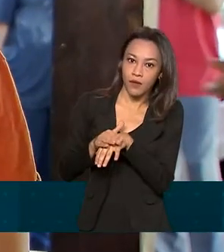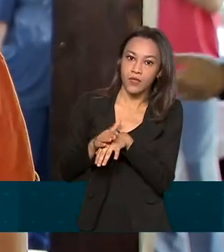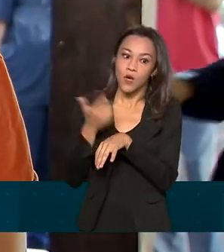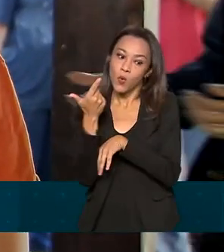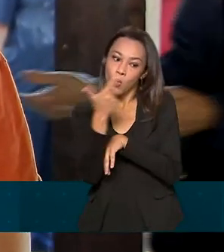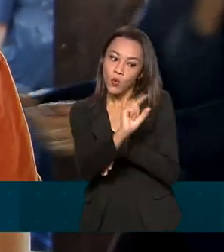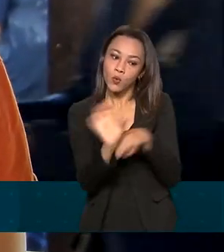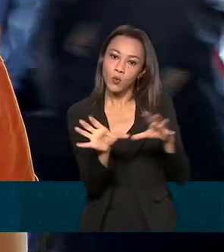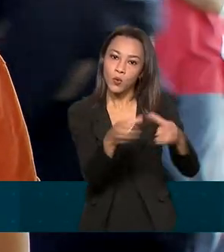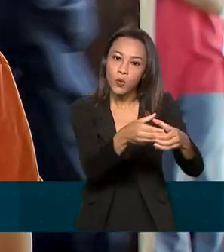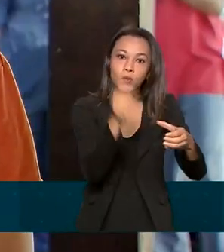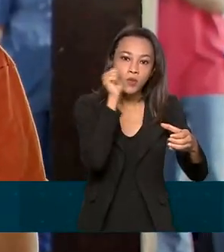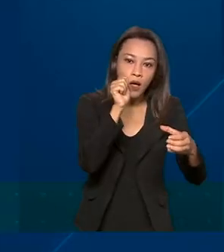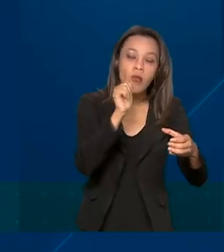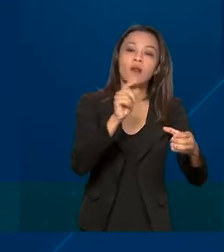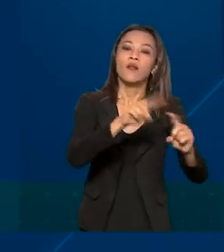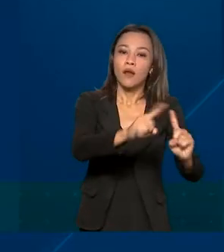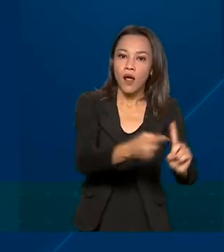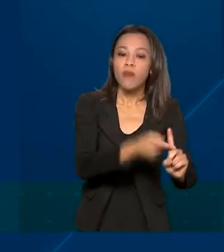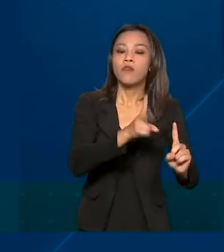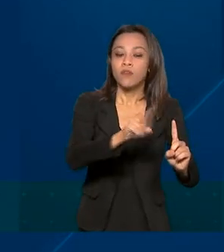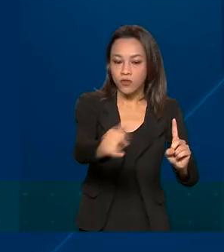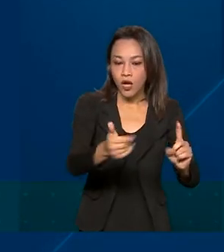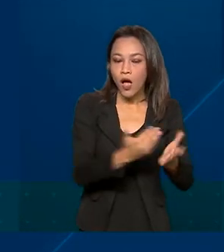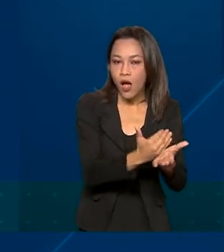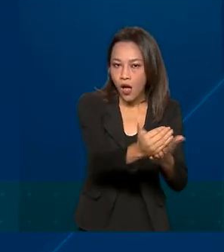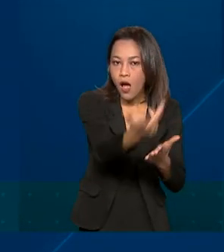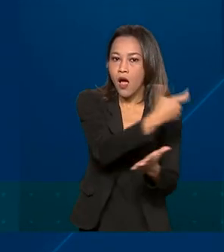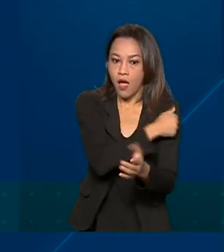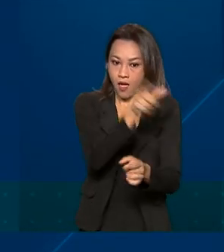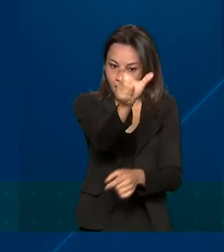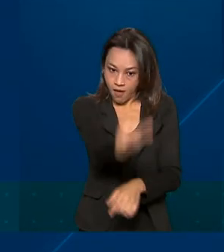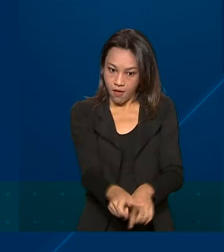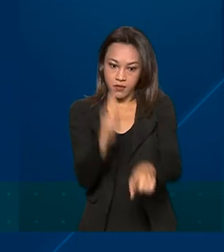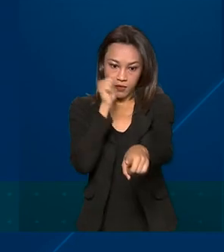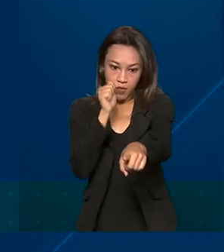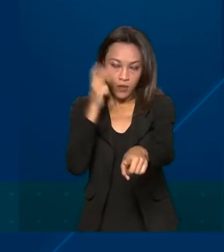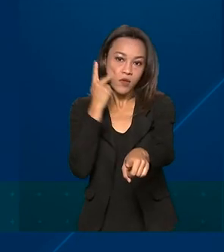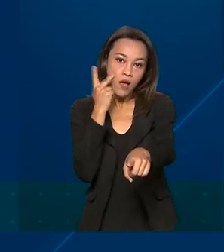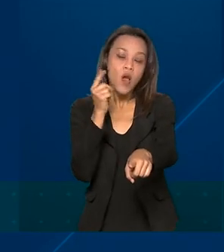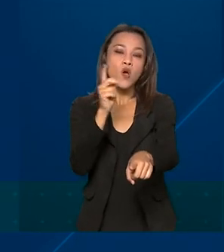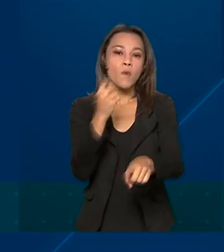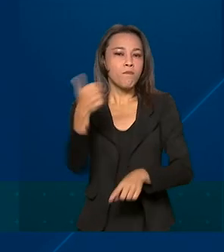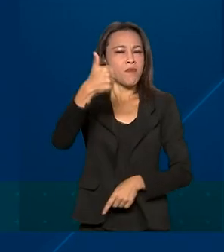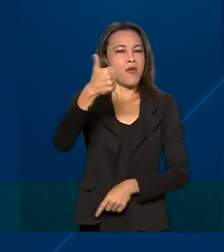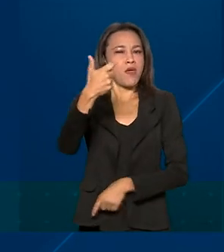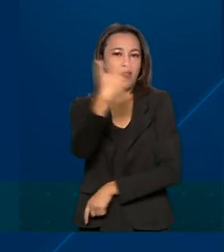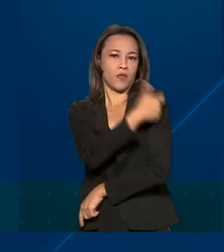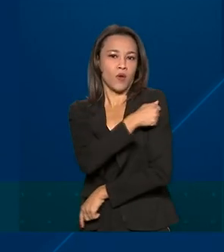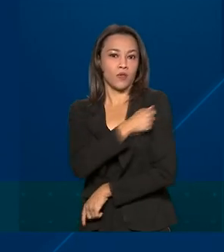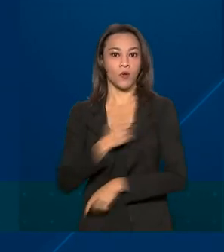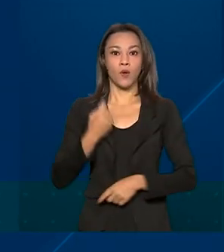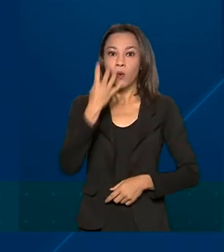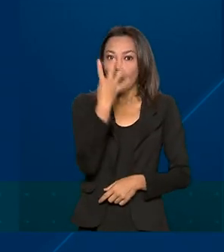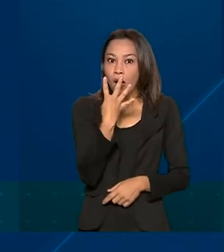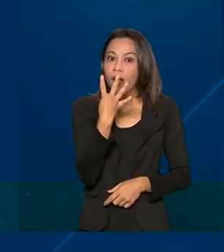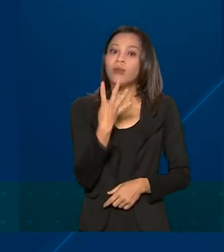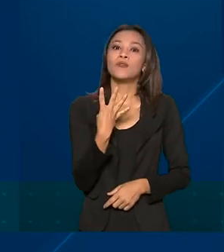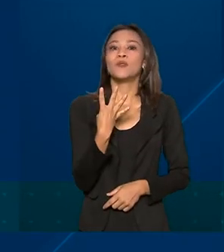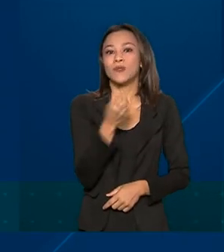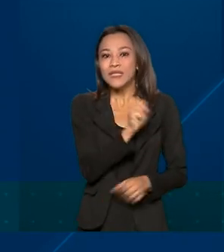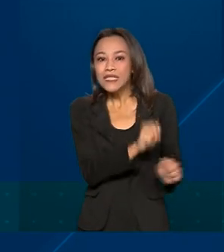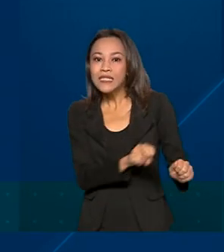grupo começou a se vacinar. A cearense Lívia tomou a primeira dose quando completou 4 semanas